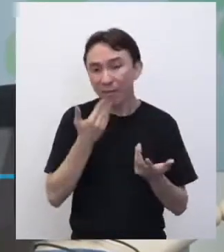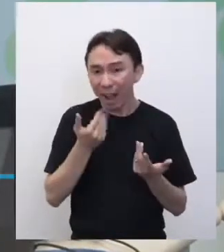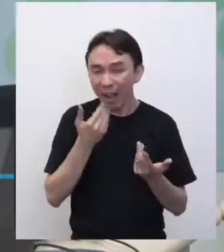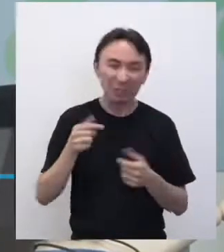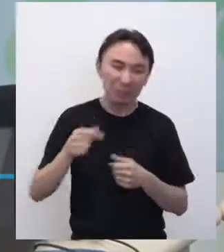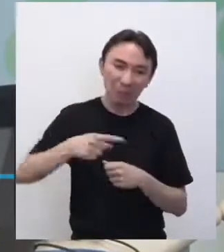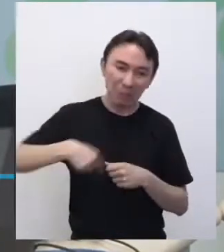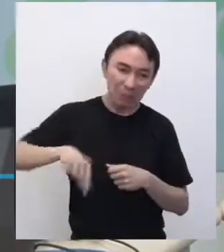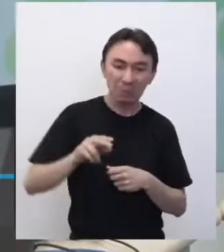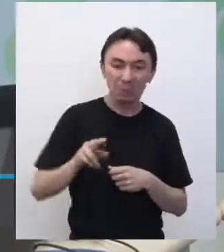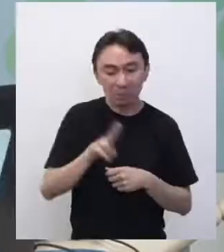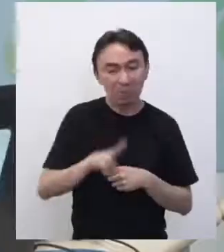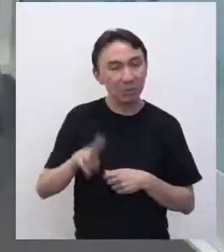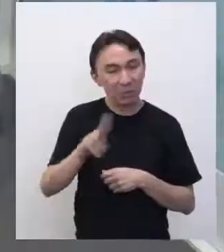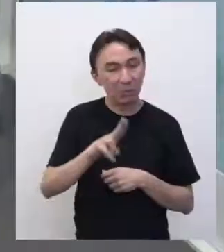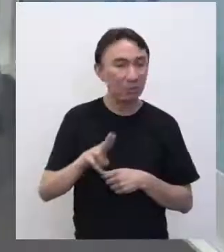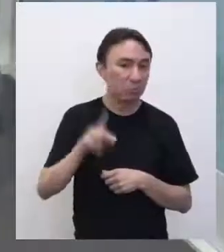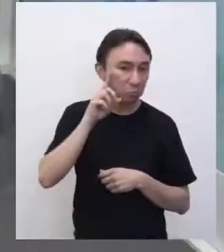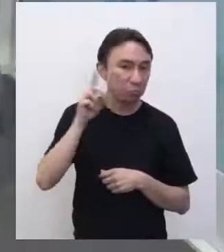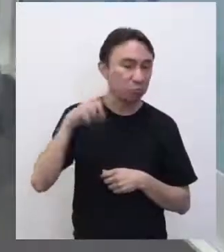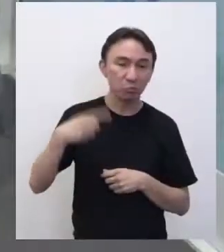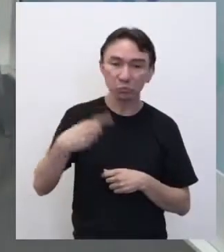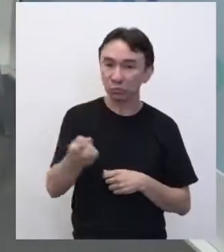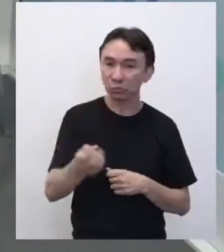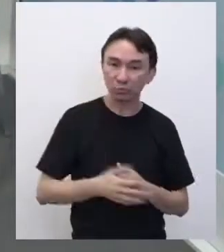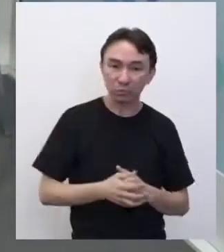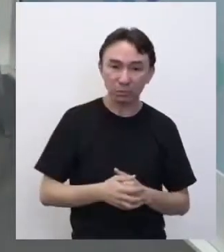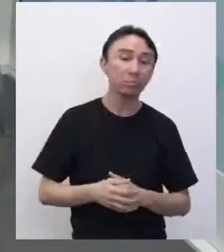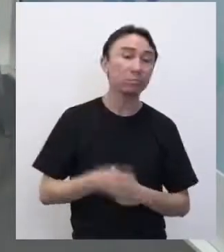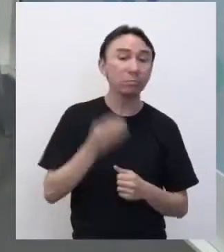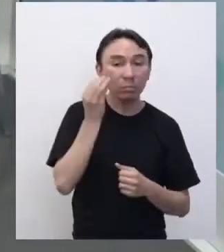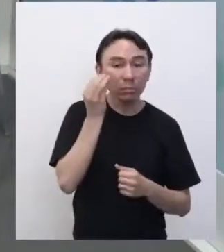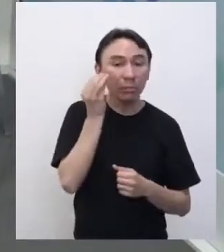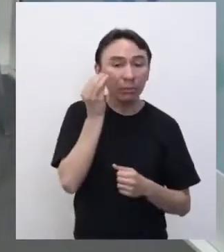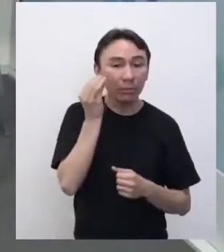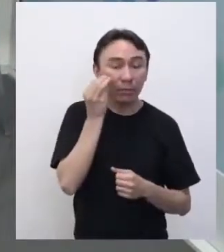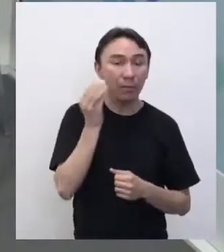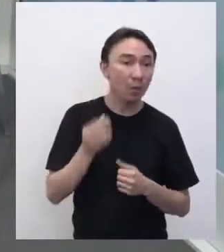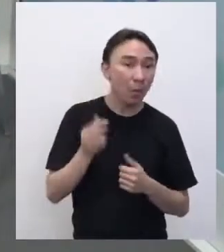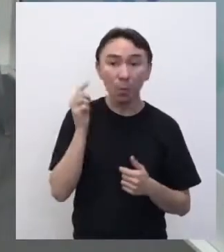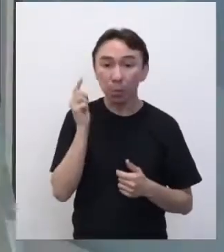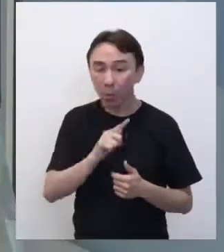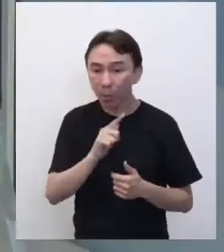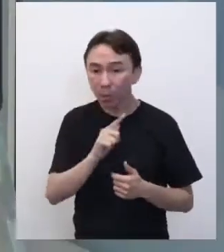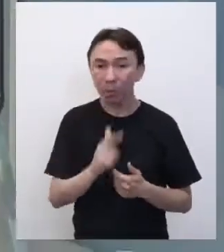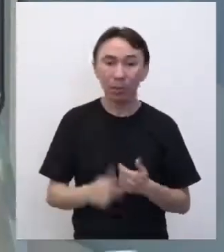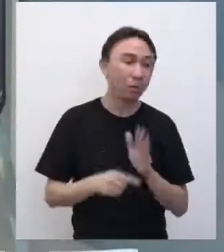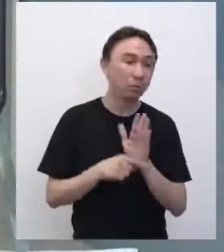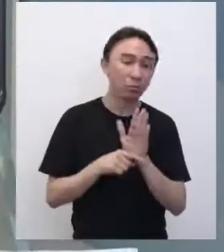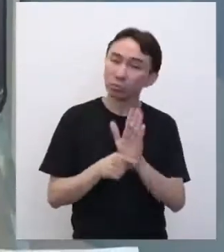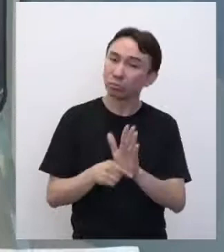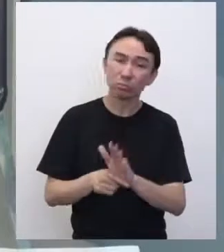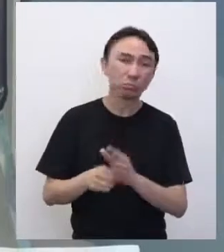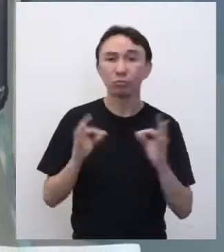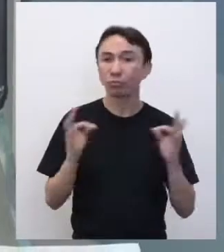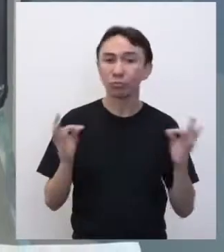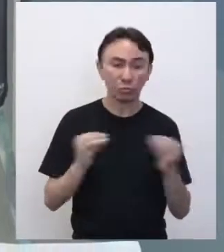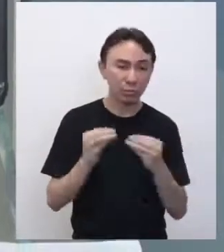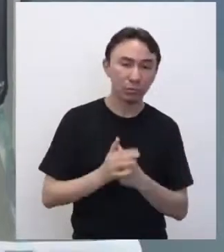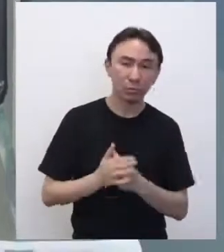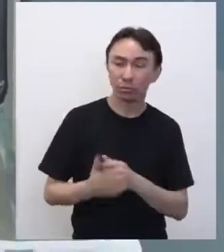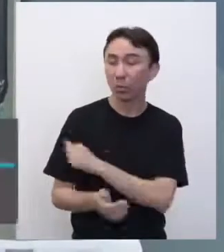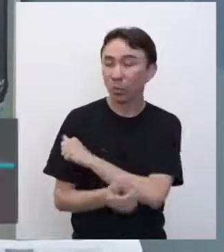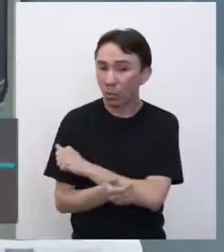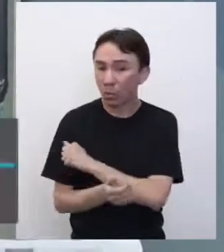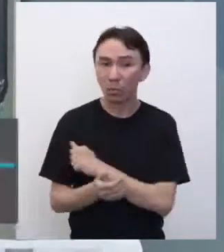do dia a dia, né, João? Vamos tentar fazer isso, se a gente conseguir, eu acho que vai facilitar muito para todo mundo, para os estudantes também, porque quando a gente